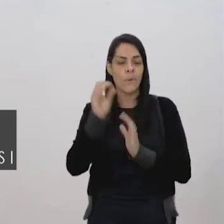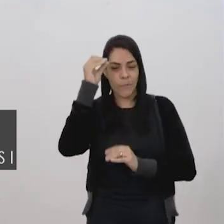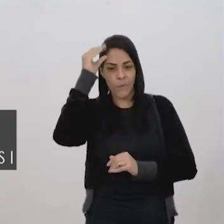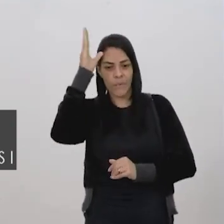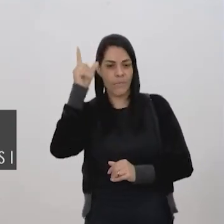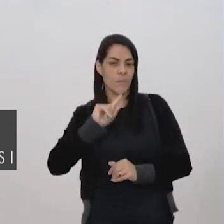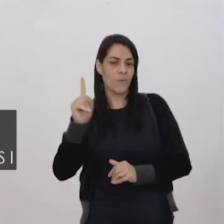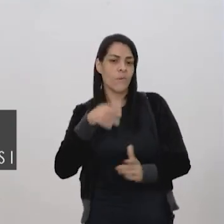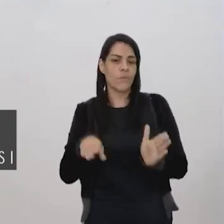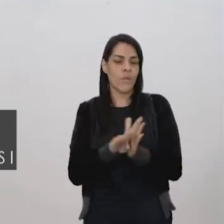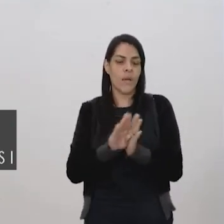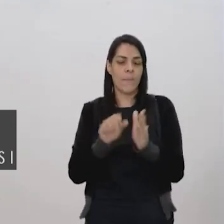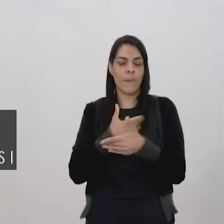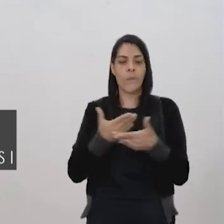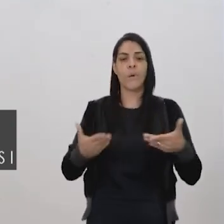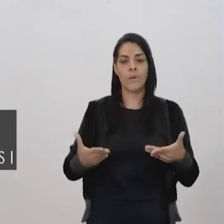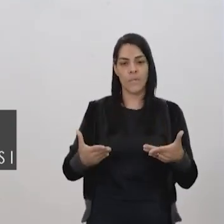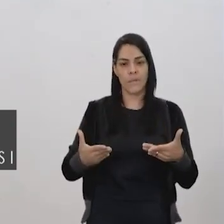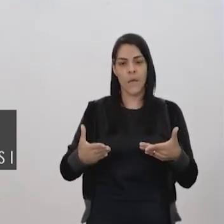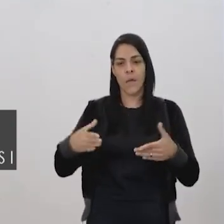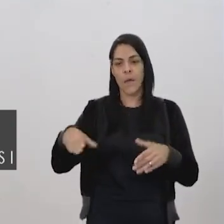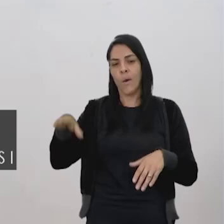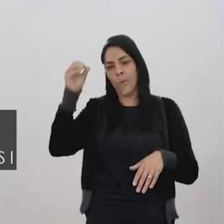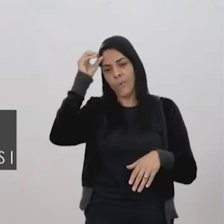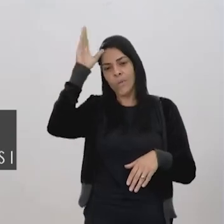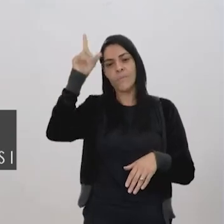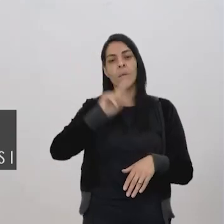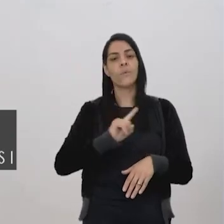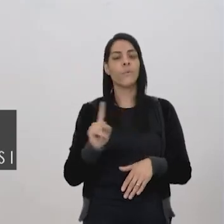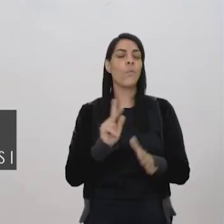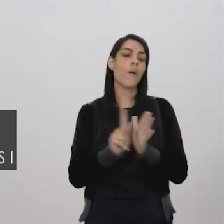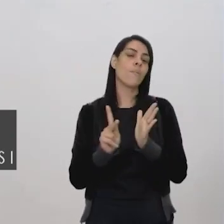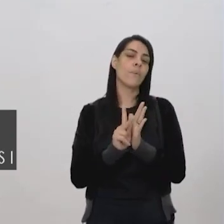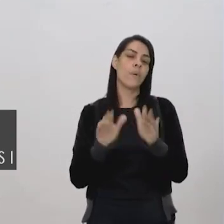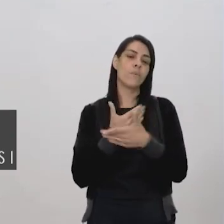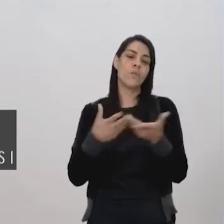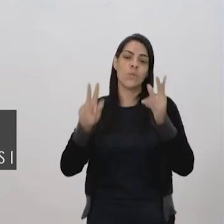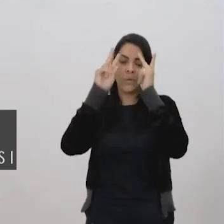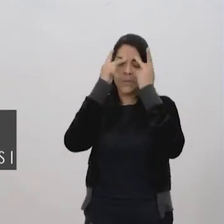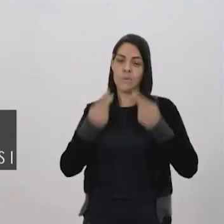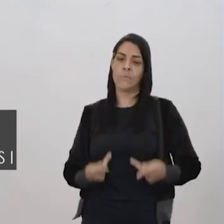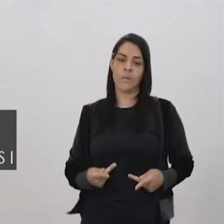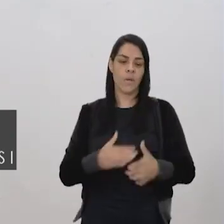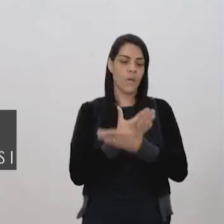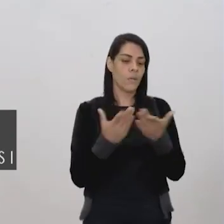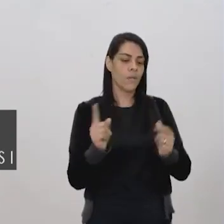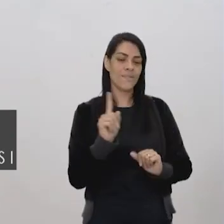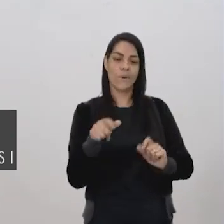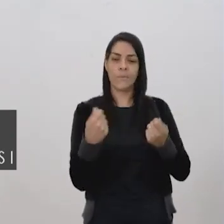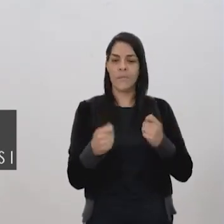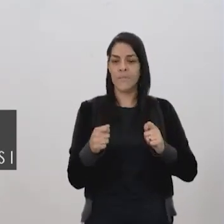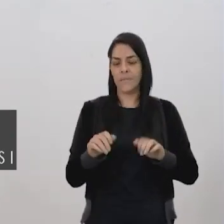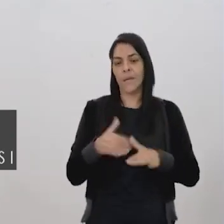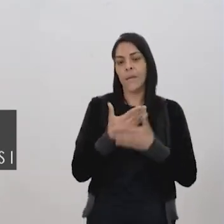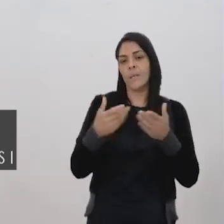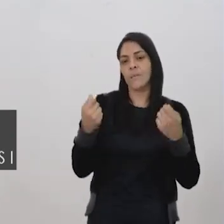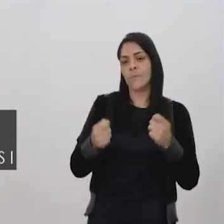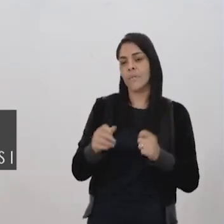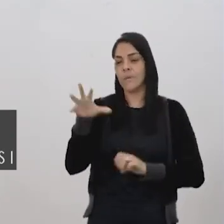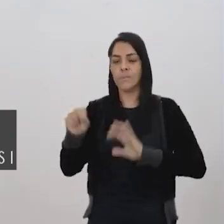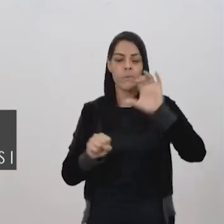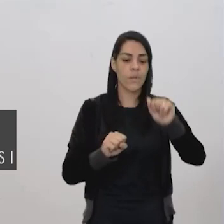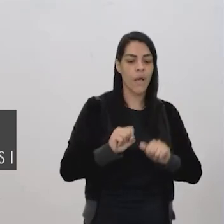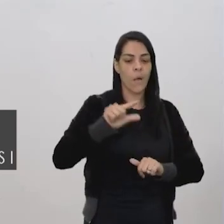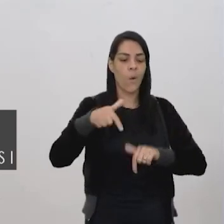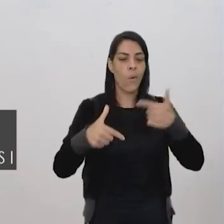chegar a nós. Esse conhecimento ele não é próprio de nós humanos, nós não temos que ter necessidade dele, nós devemos buscar outras formas. Enquanto